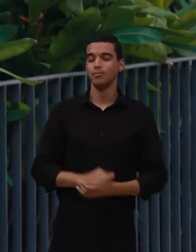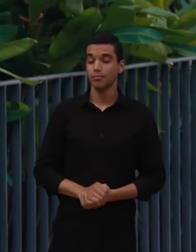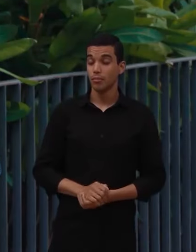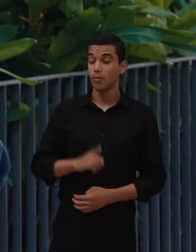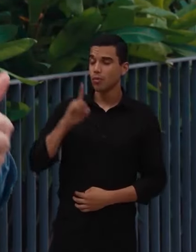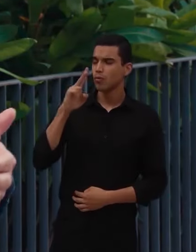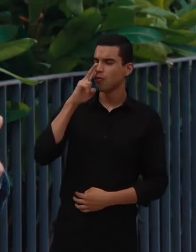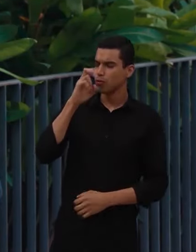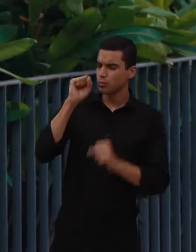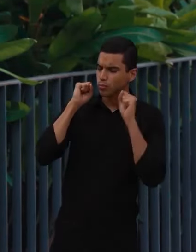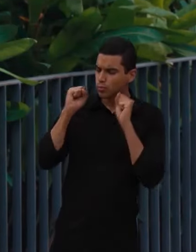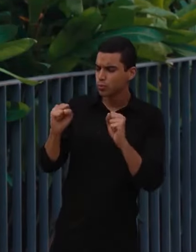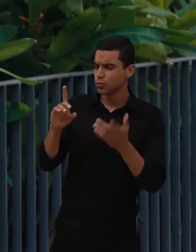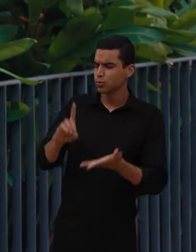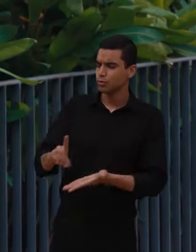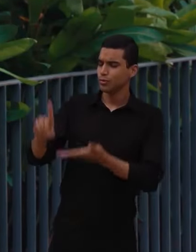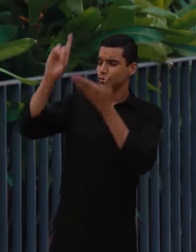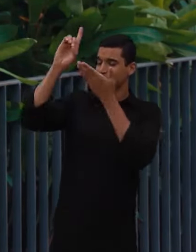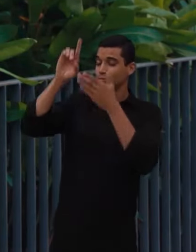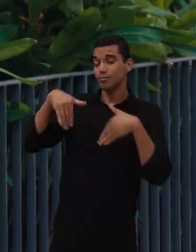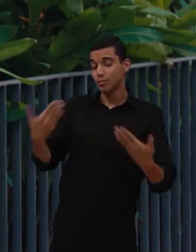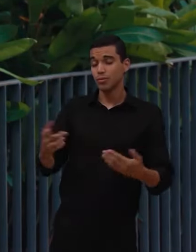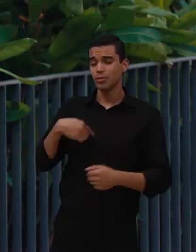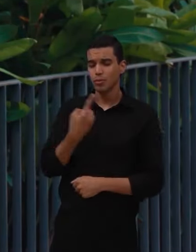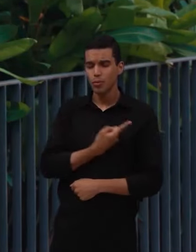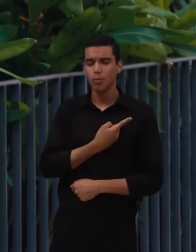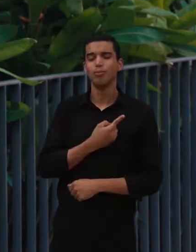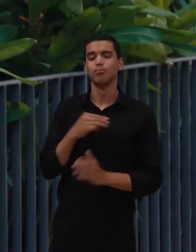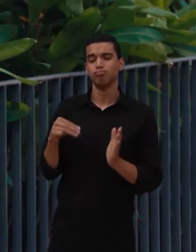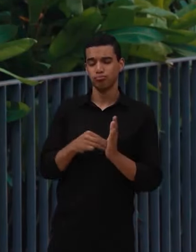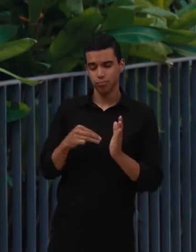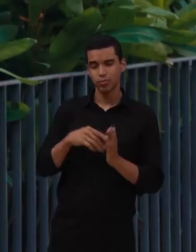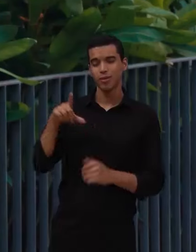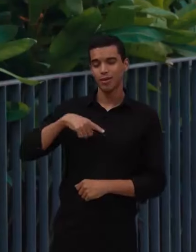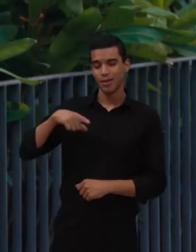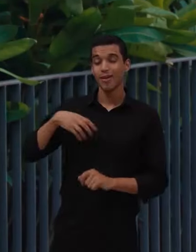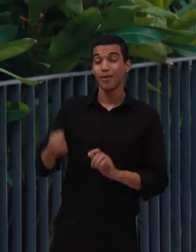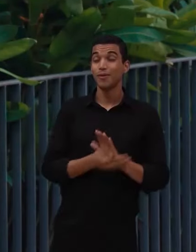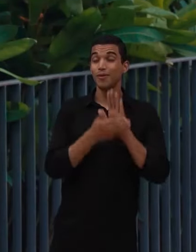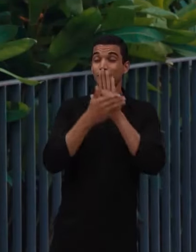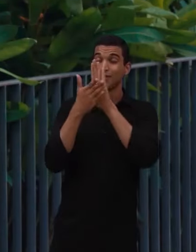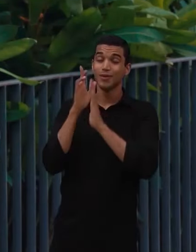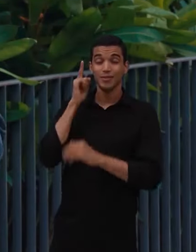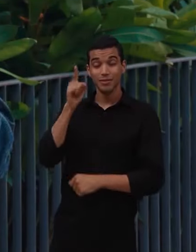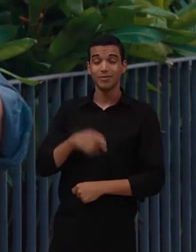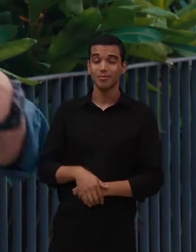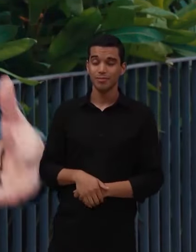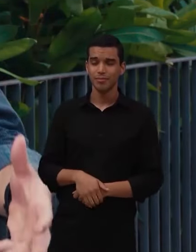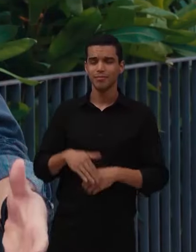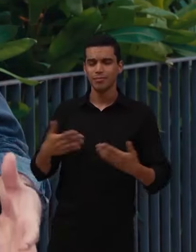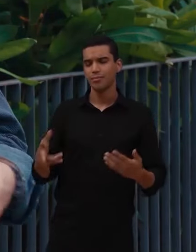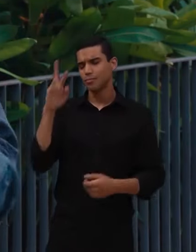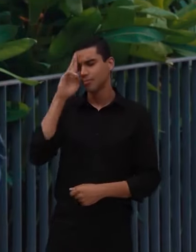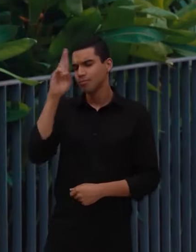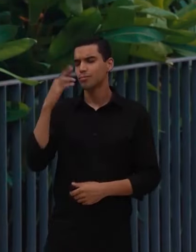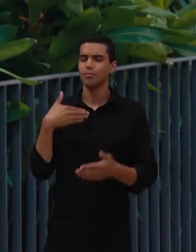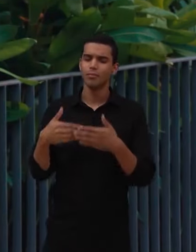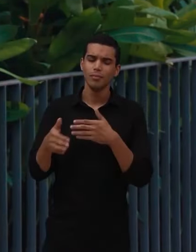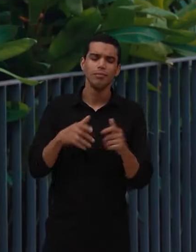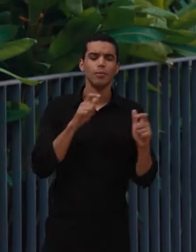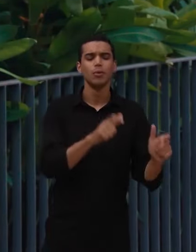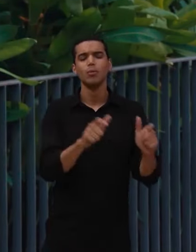esteja este teu servo, esta tua serva, seja tocado agora pelo poder da